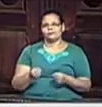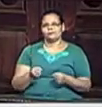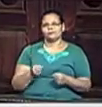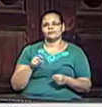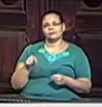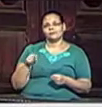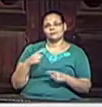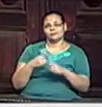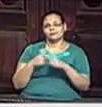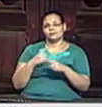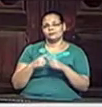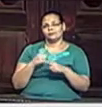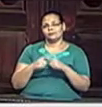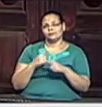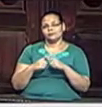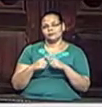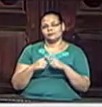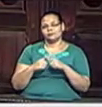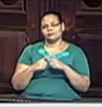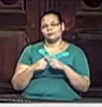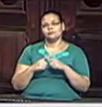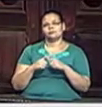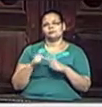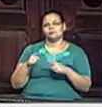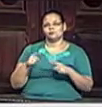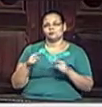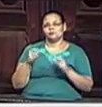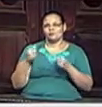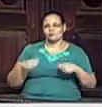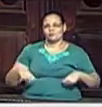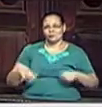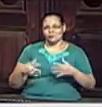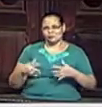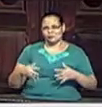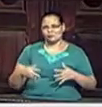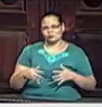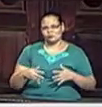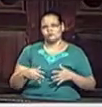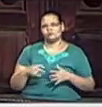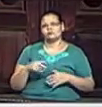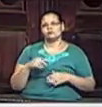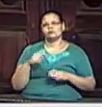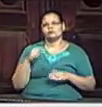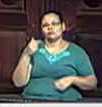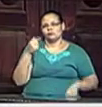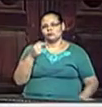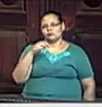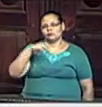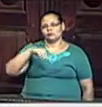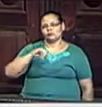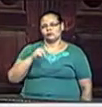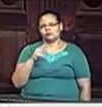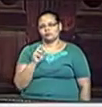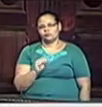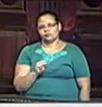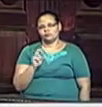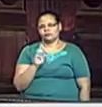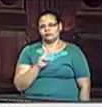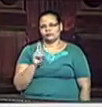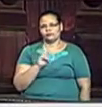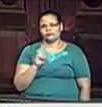foi porque foi lançado como despesa corrente líquida 7 bilhões de